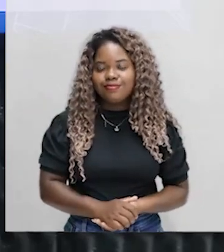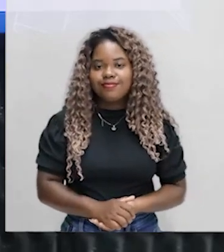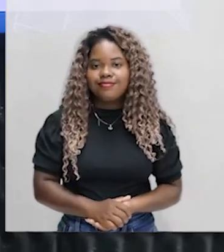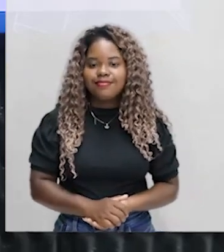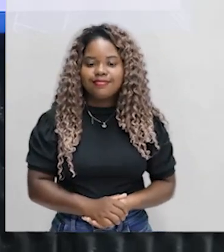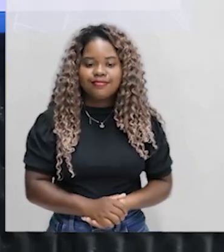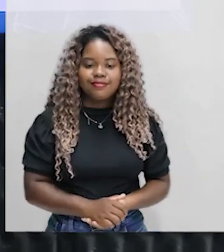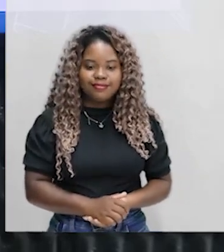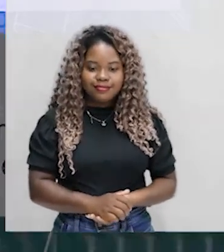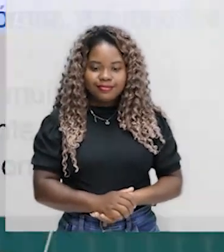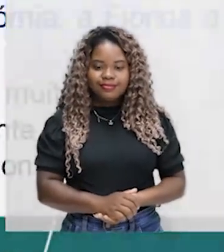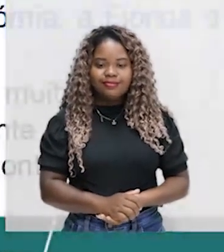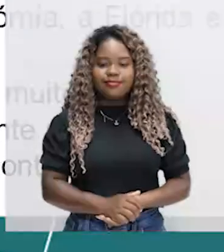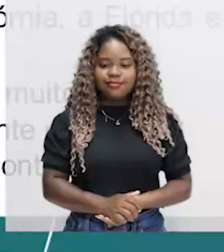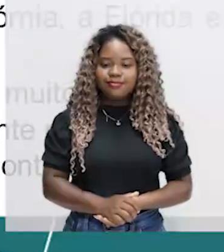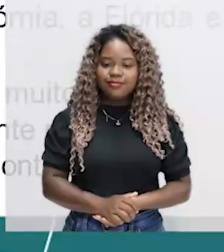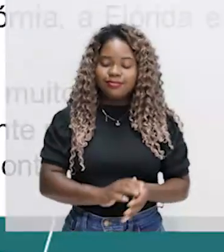oficial.